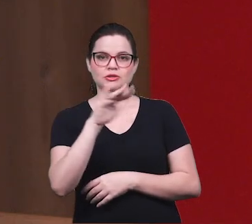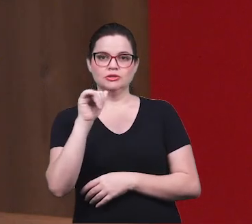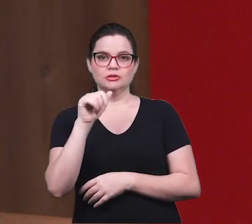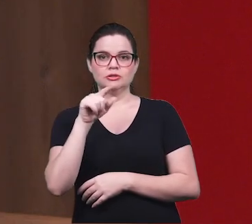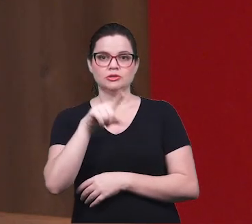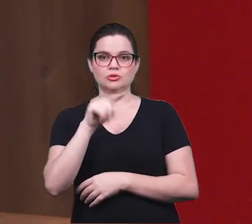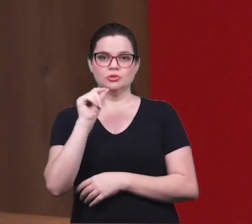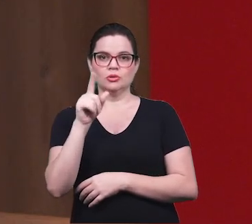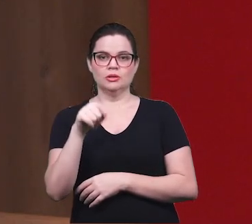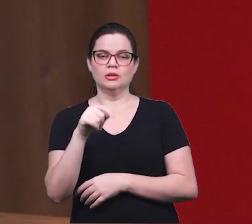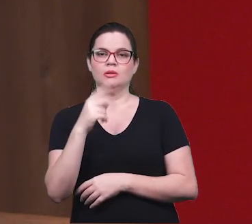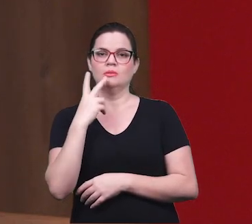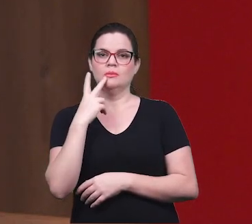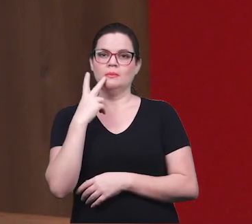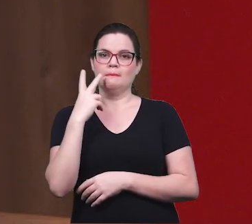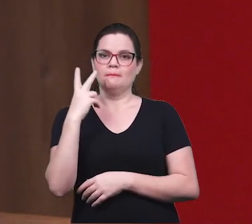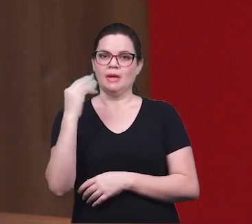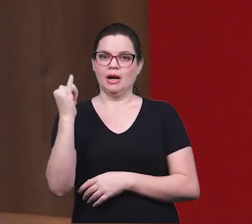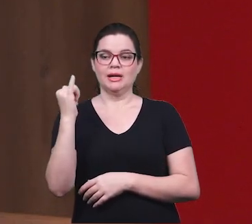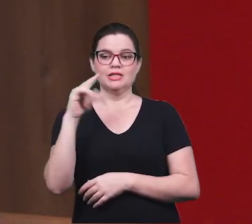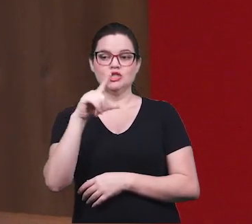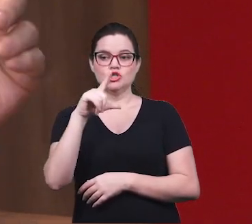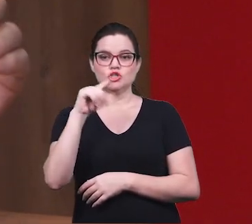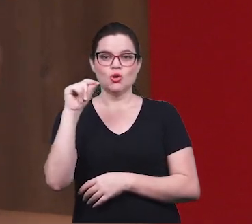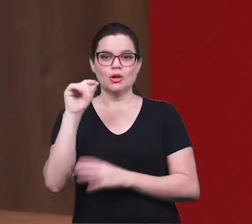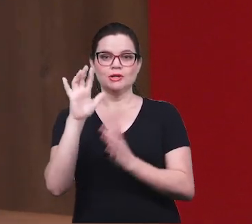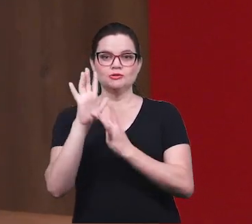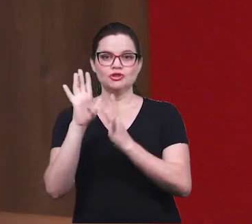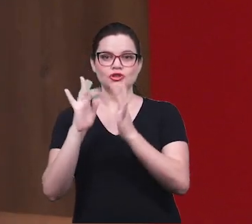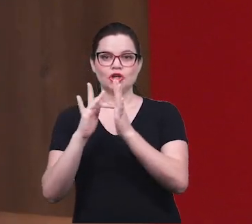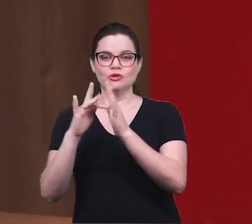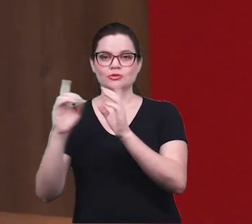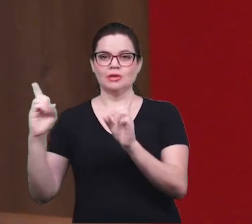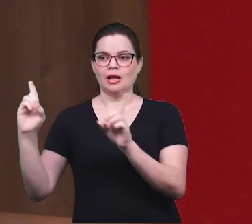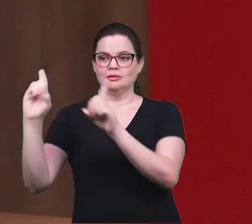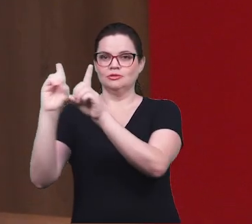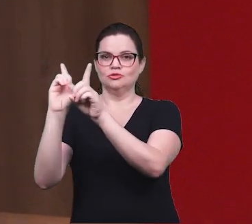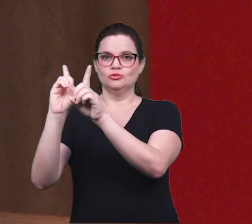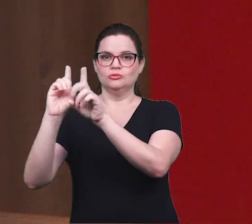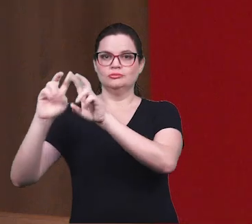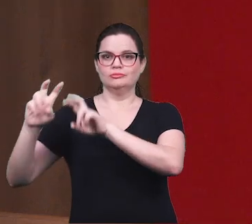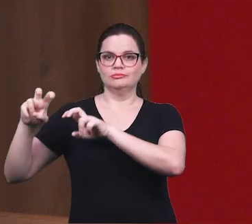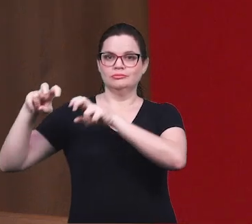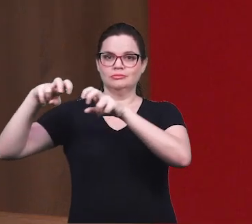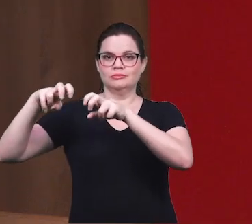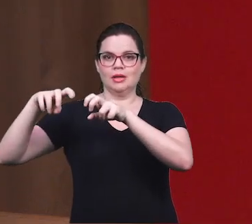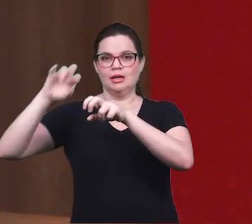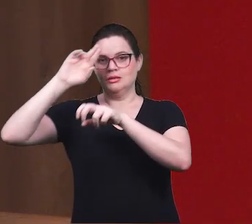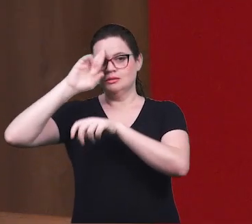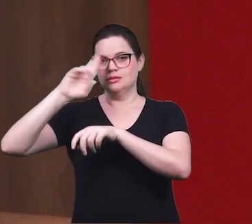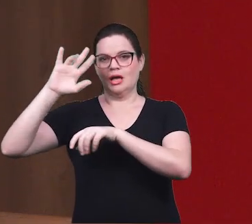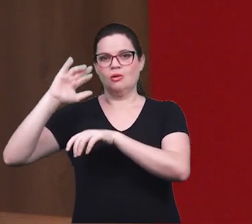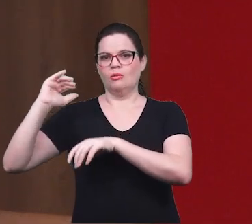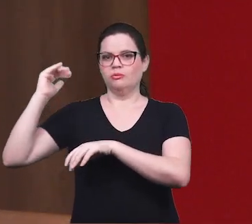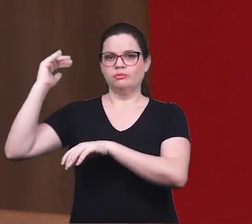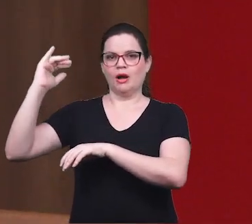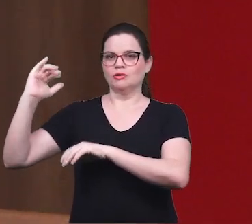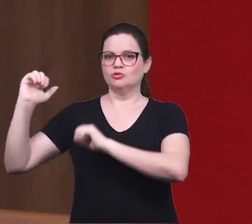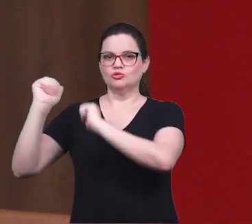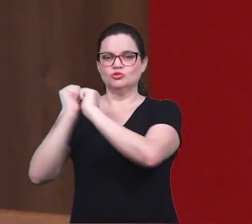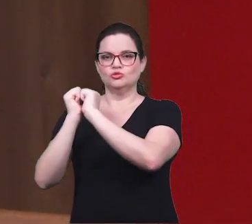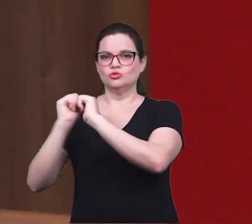foi nomeado para estar à direita do Pai como Senhor de todas as coisas, não só na terra, mas também nos céus.